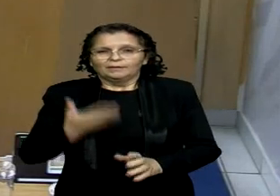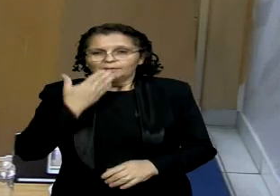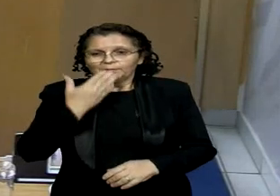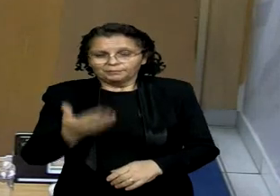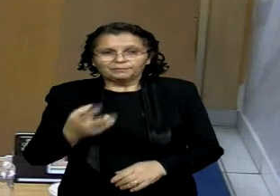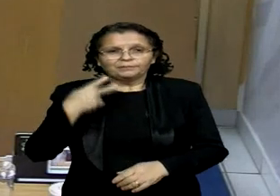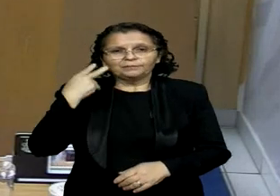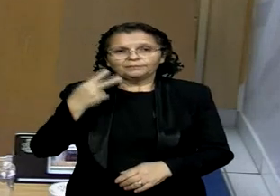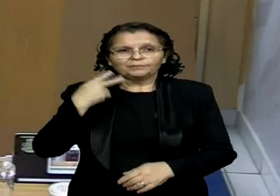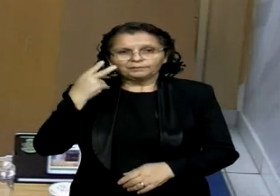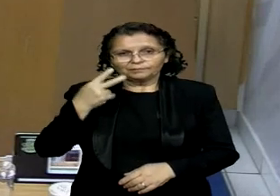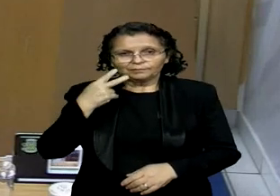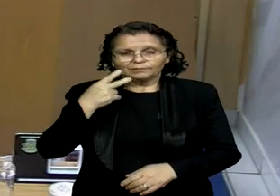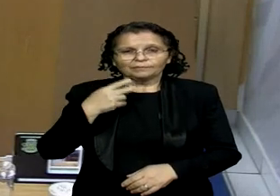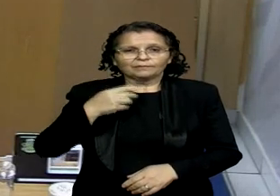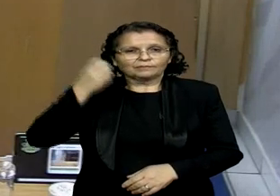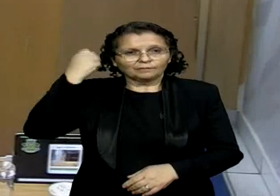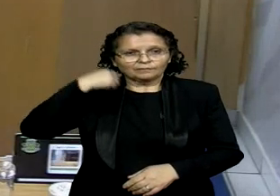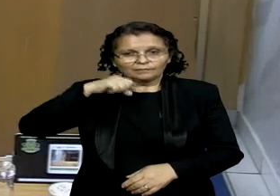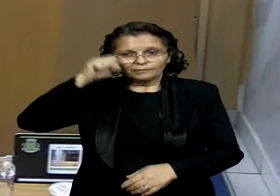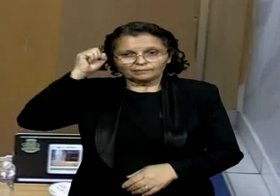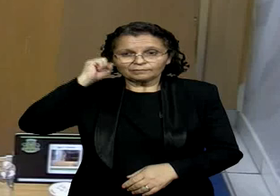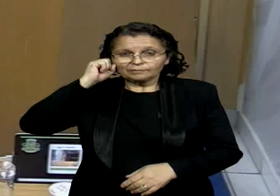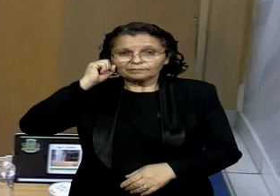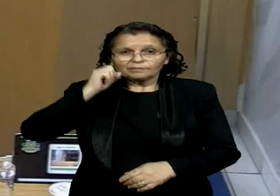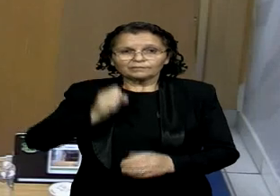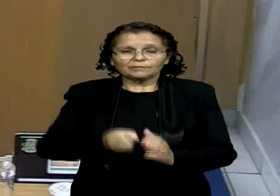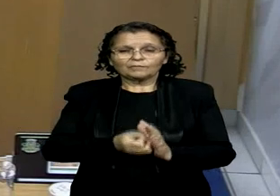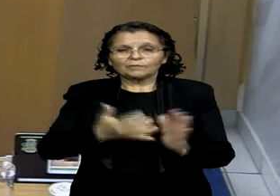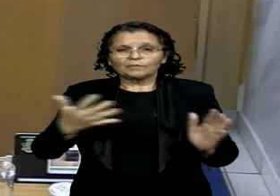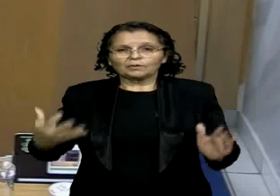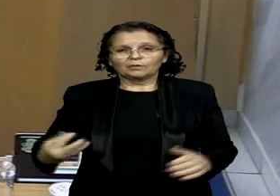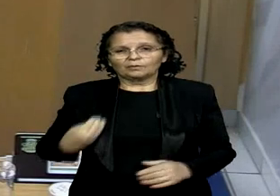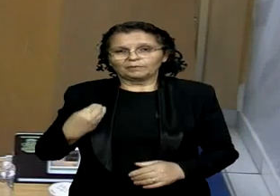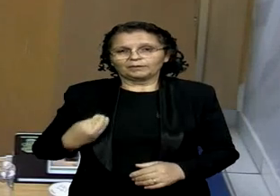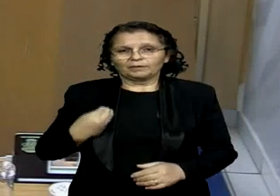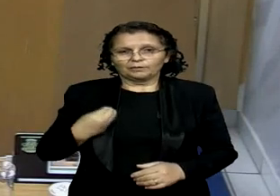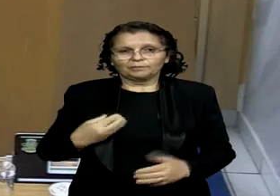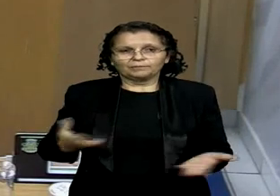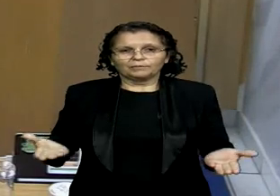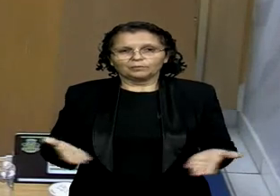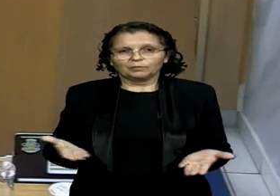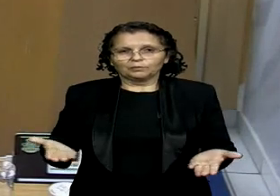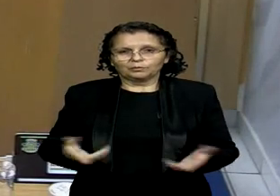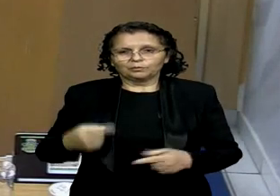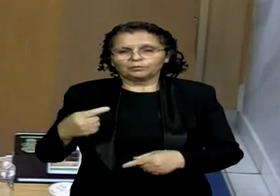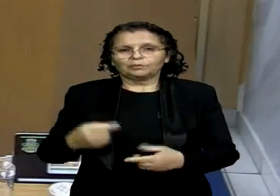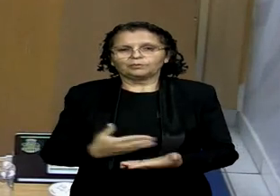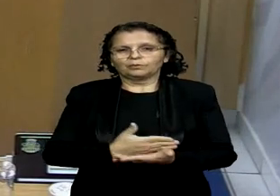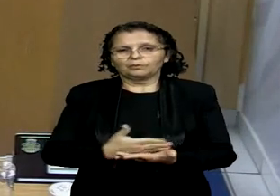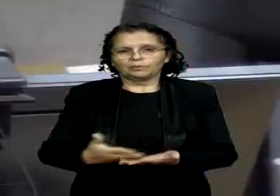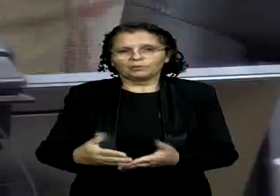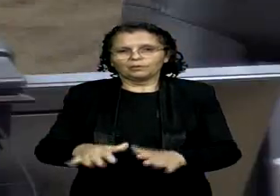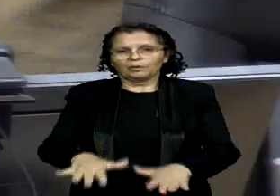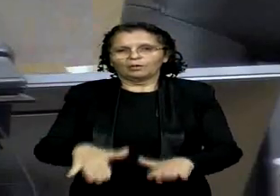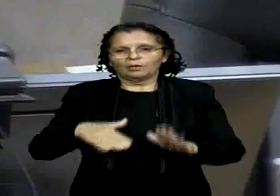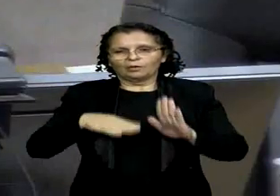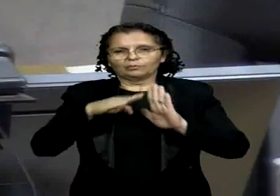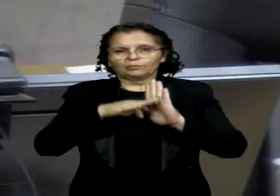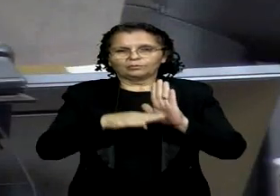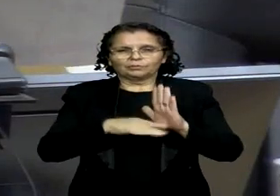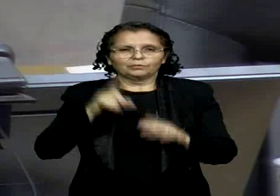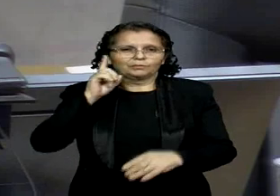Solicito à nobre vereadora pastora Cristiane Selegato que anuncie o número de vereadores presentes para darmos início à sessão da ordem do